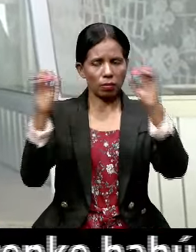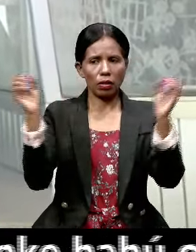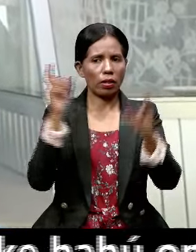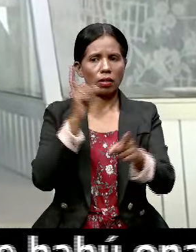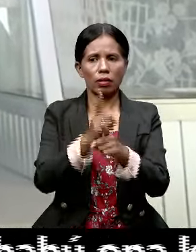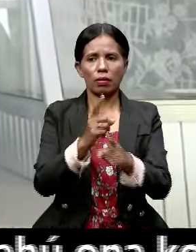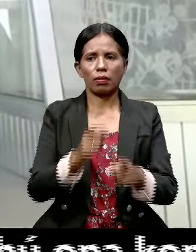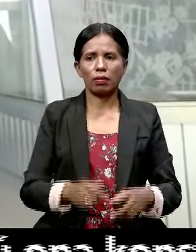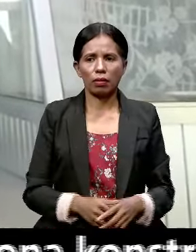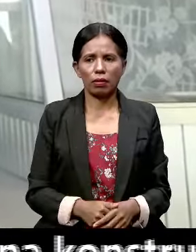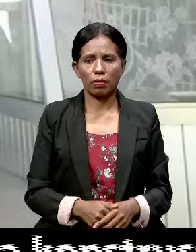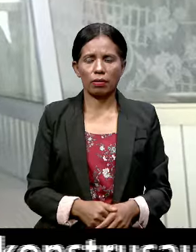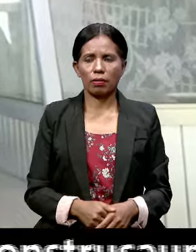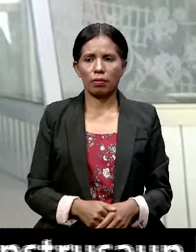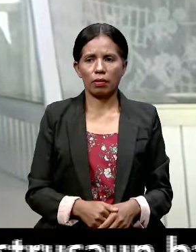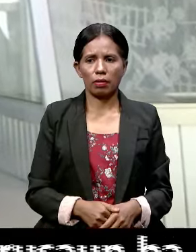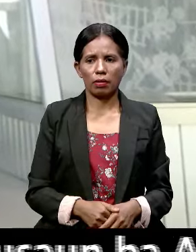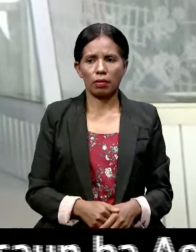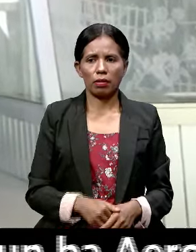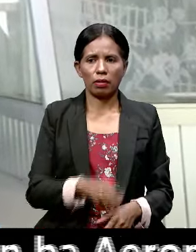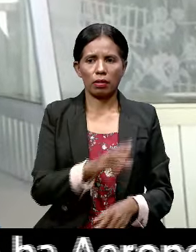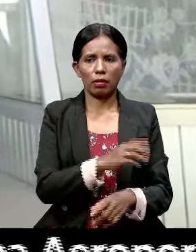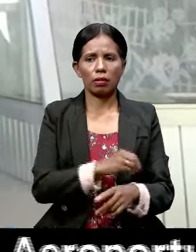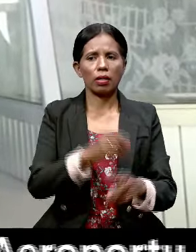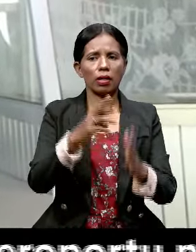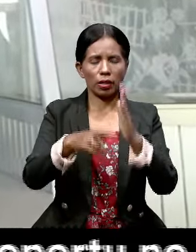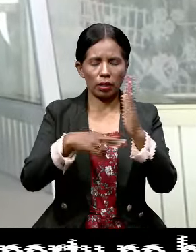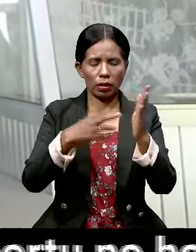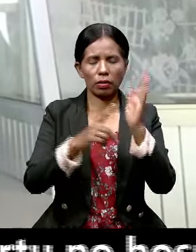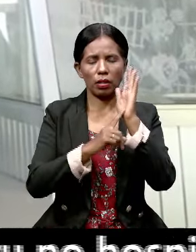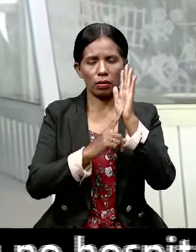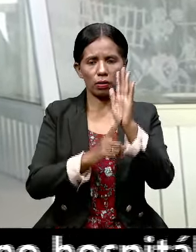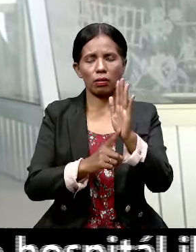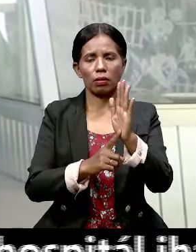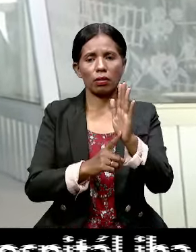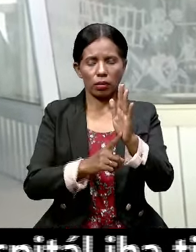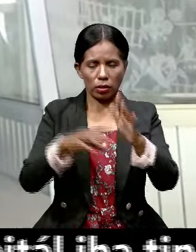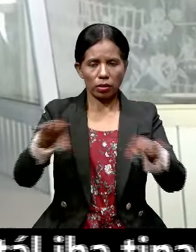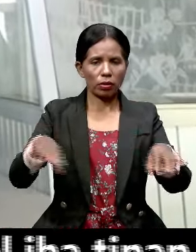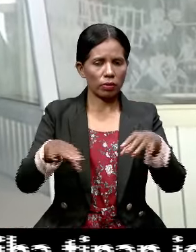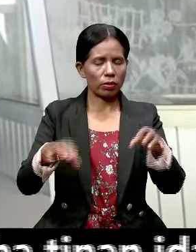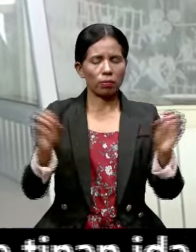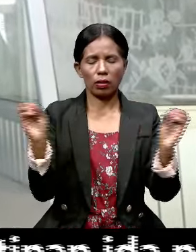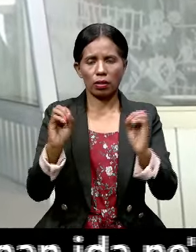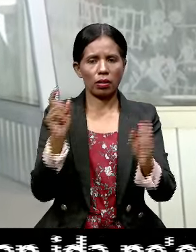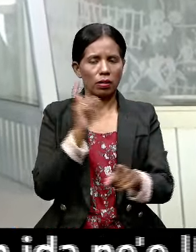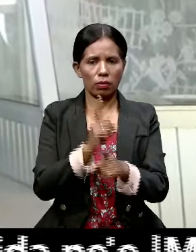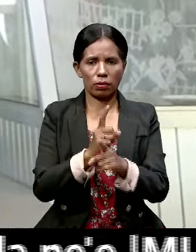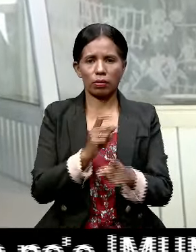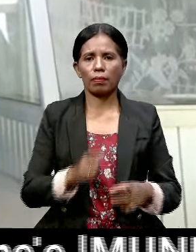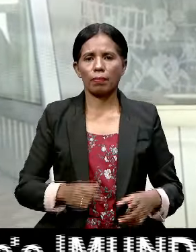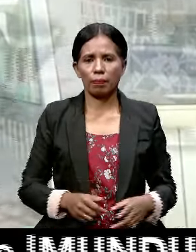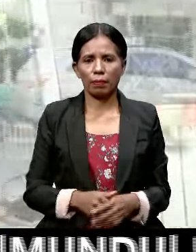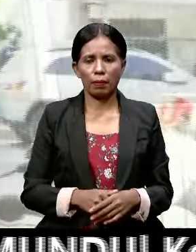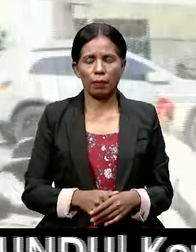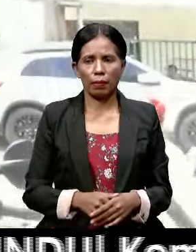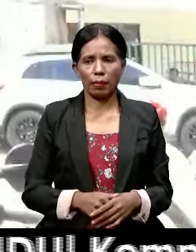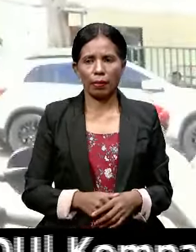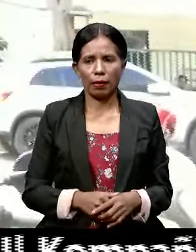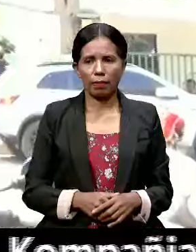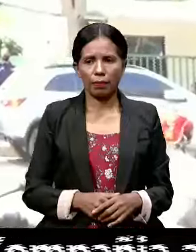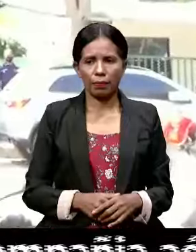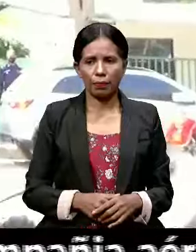genere ni ni ave problema fundamento de mecanismo aproxima sam ni mo ida mo la rosita